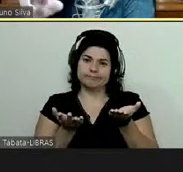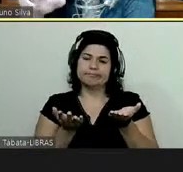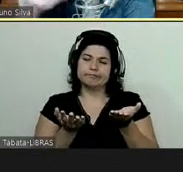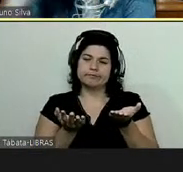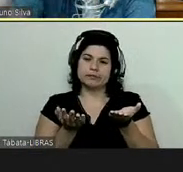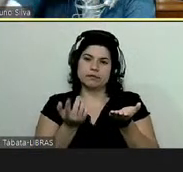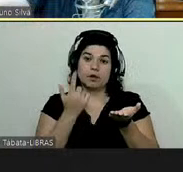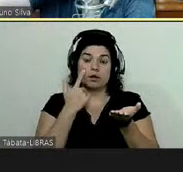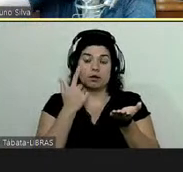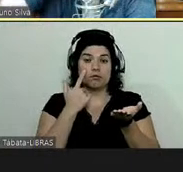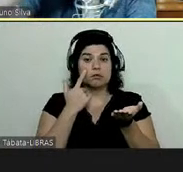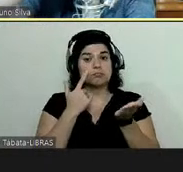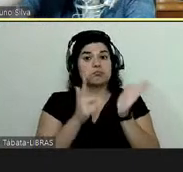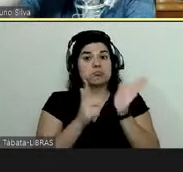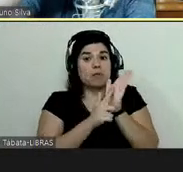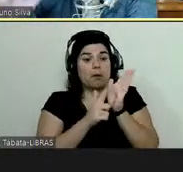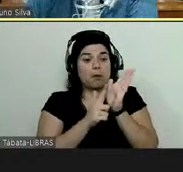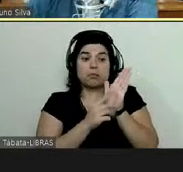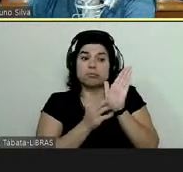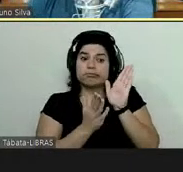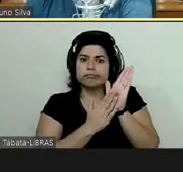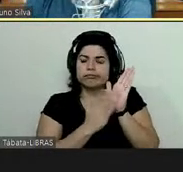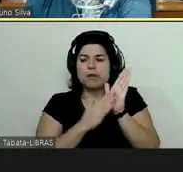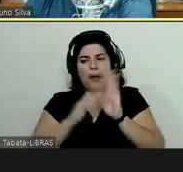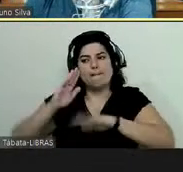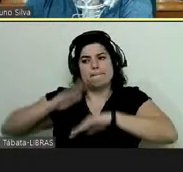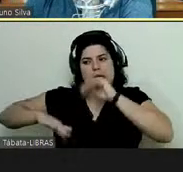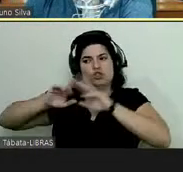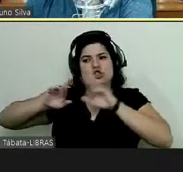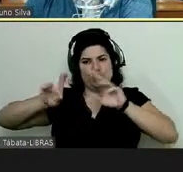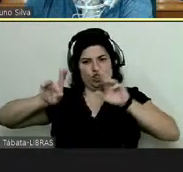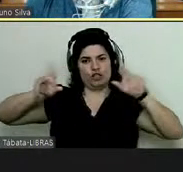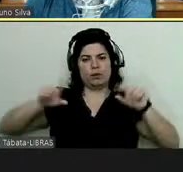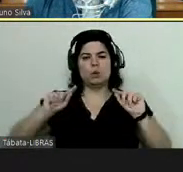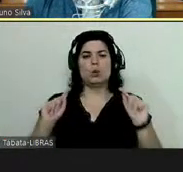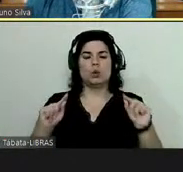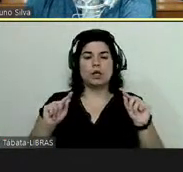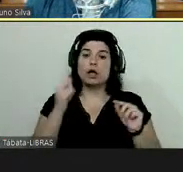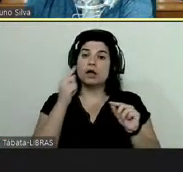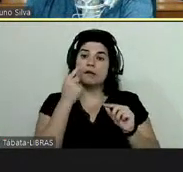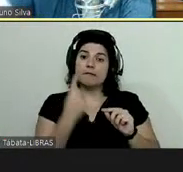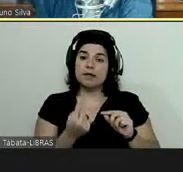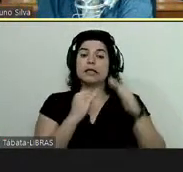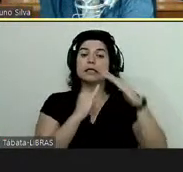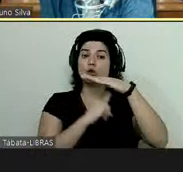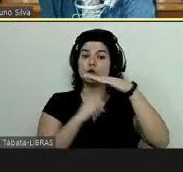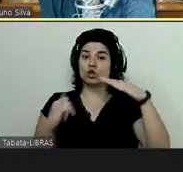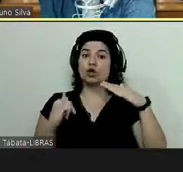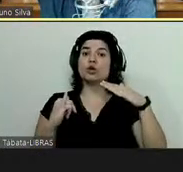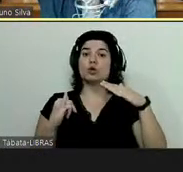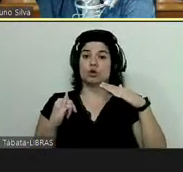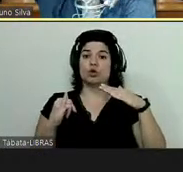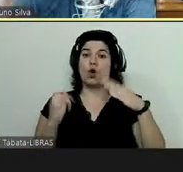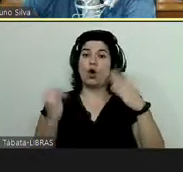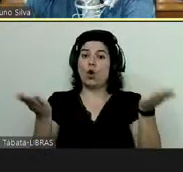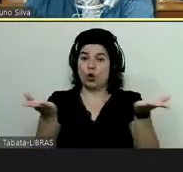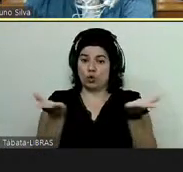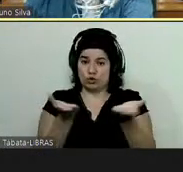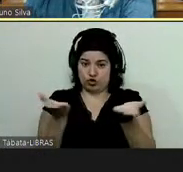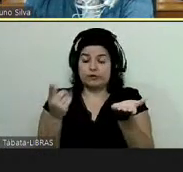exatamente no papel embora não na prática lembra sempre disso são exatamente os traços institucionais que nós possuímos